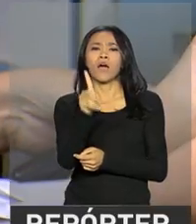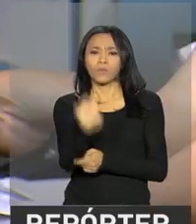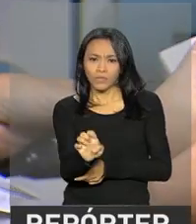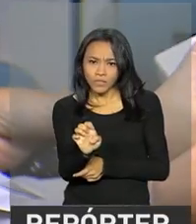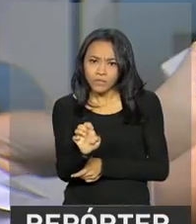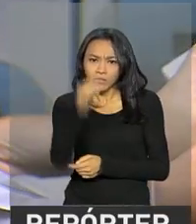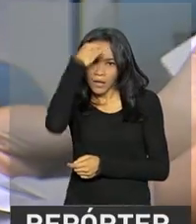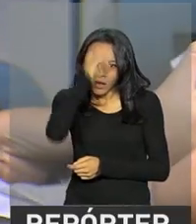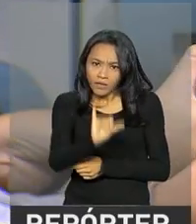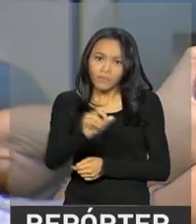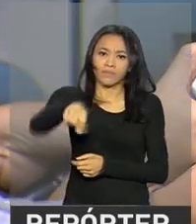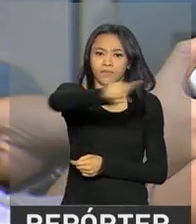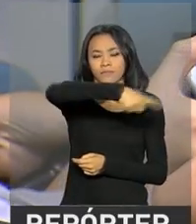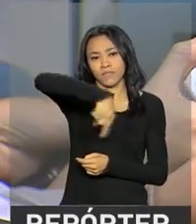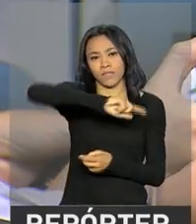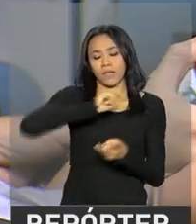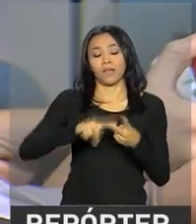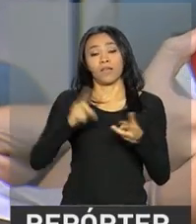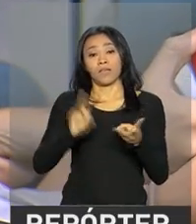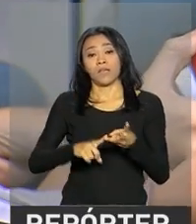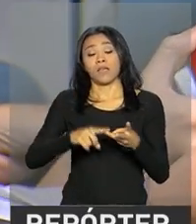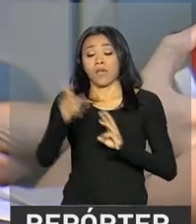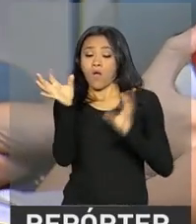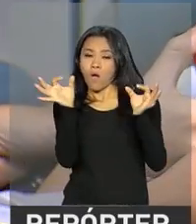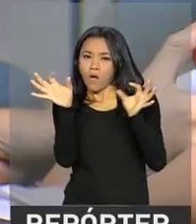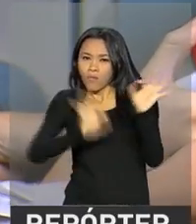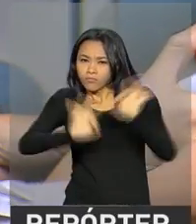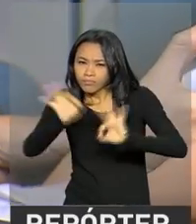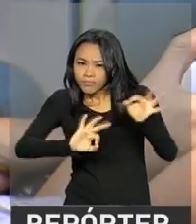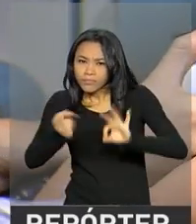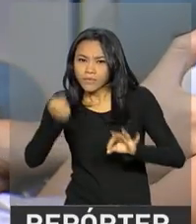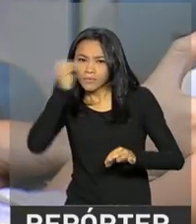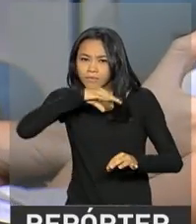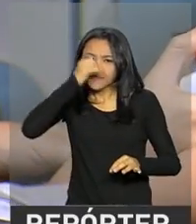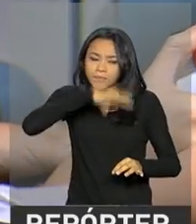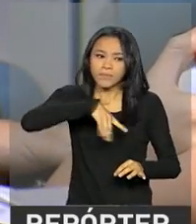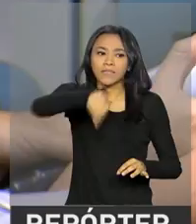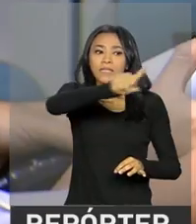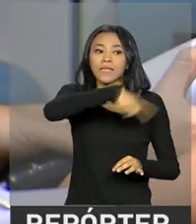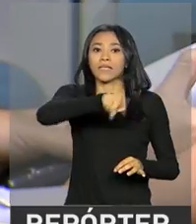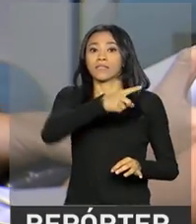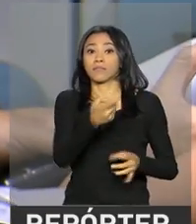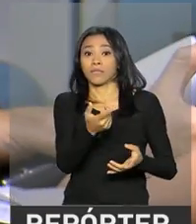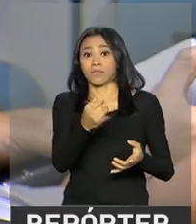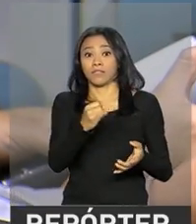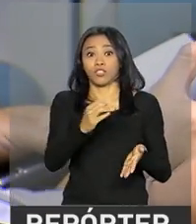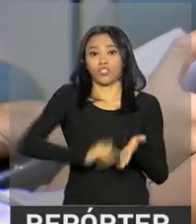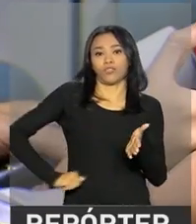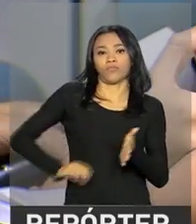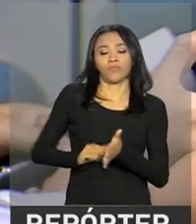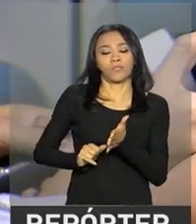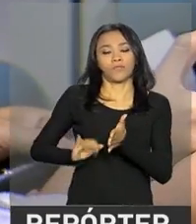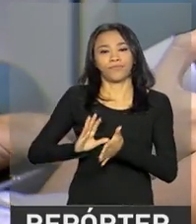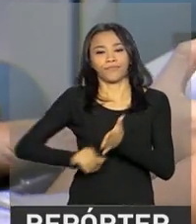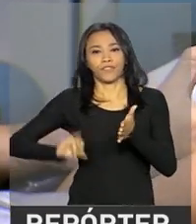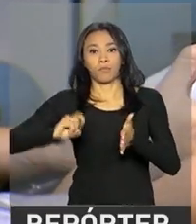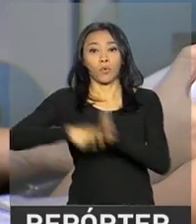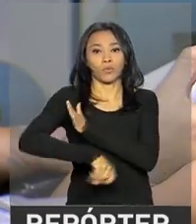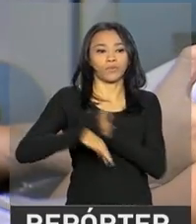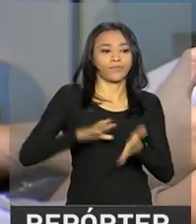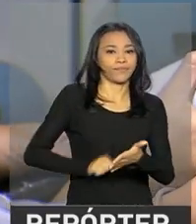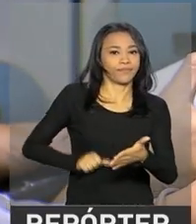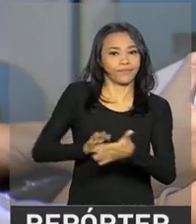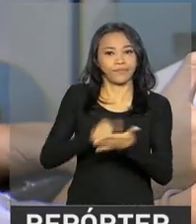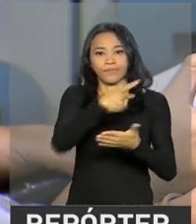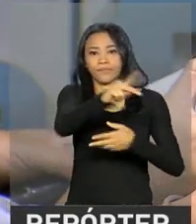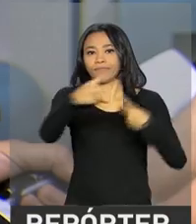o sistema de planejamento tributário abusivo que são praticados pelas grandes empresas né e também os como a sonegação de